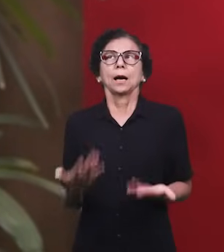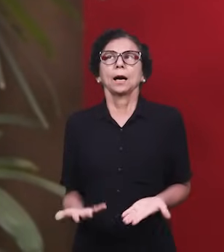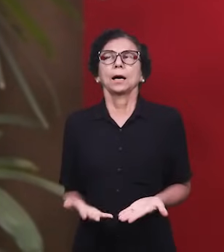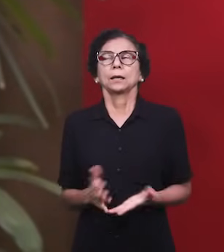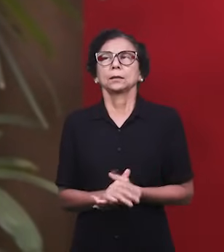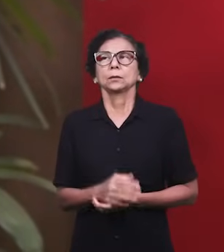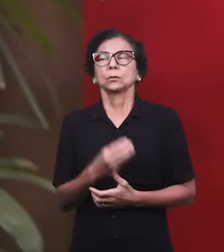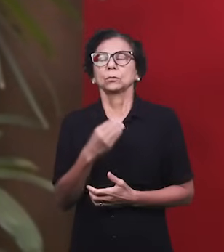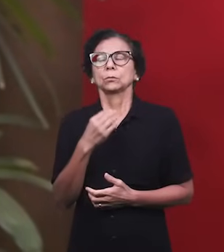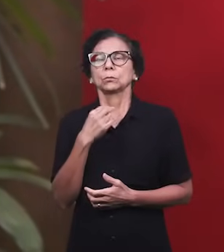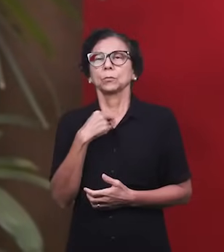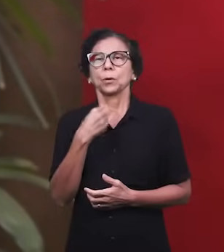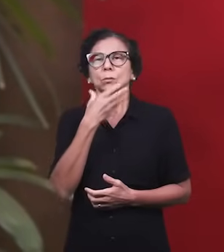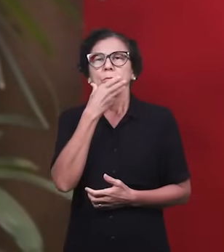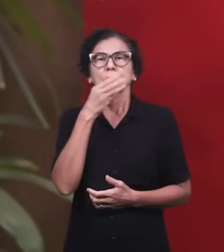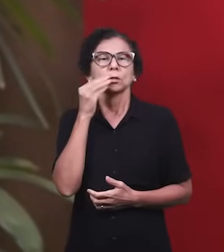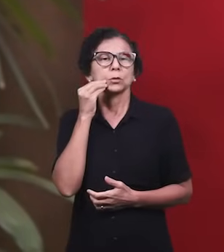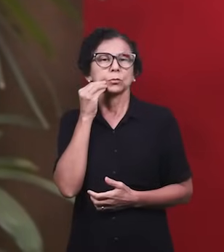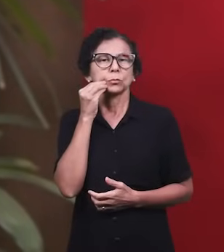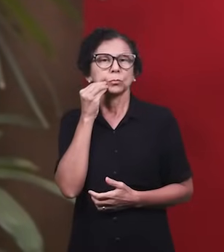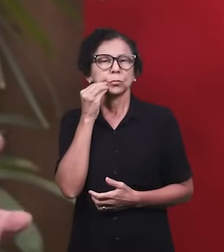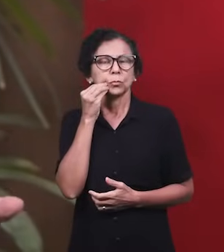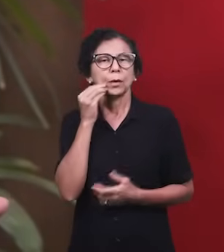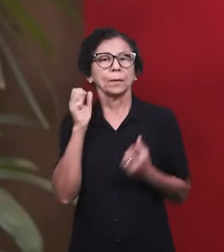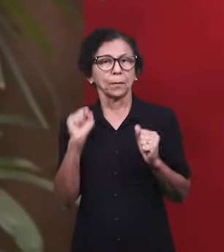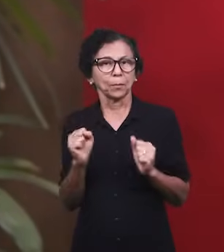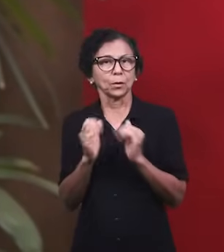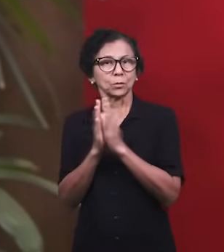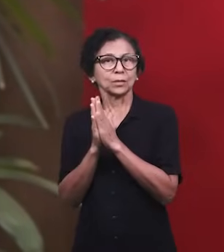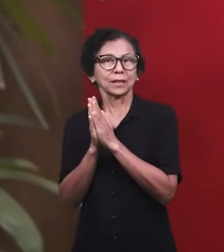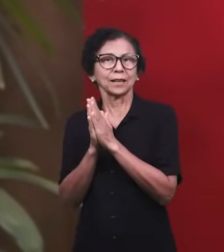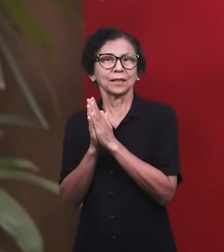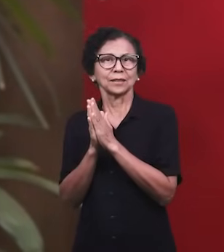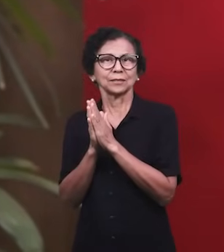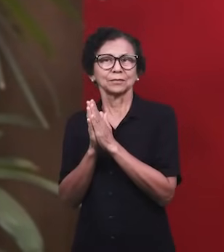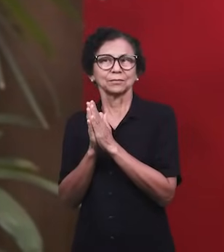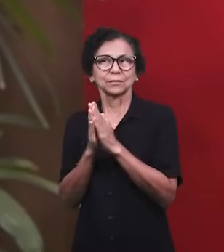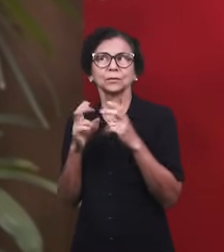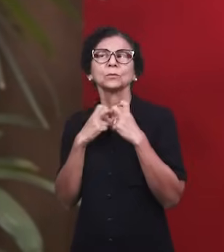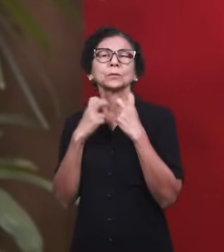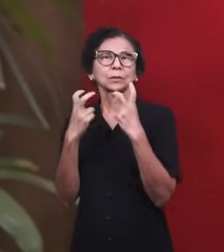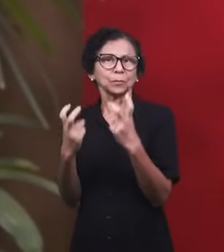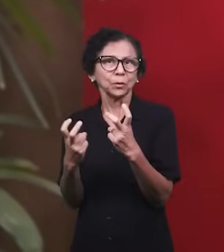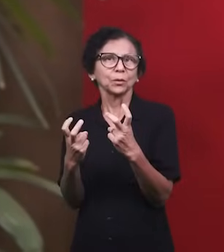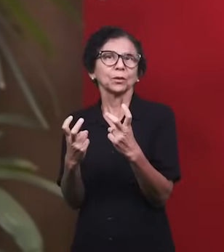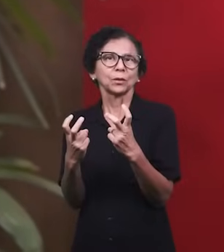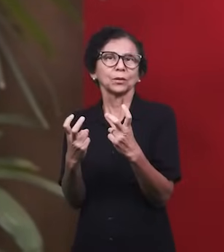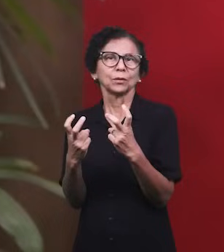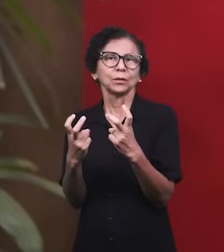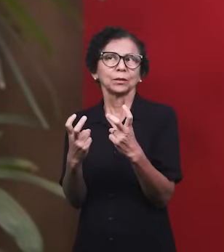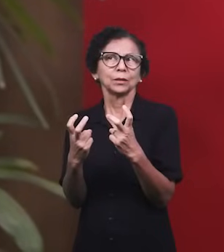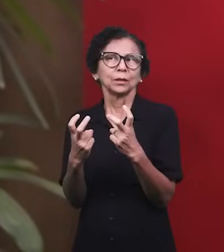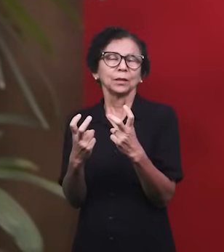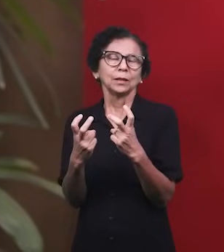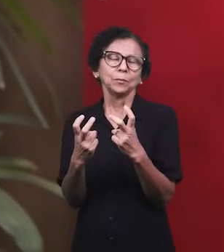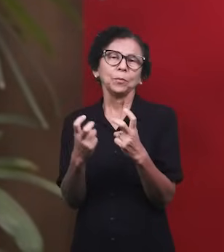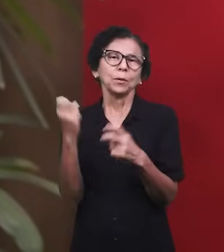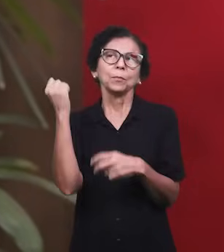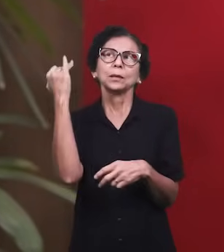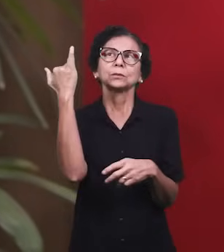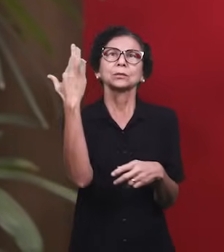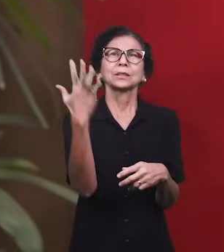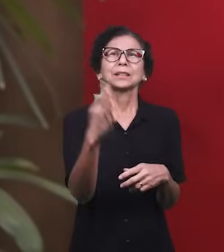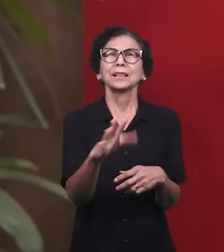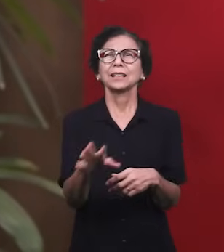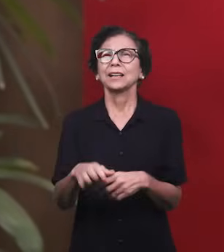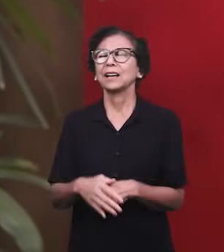da graça chamado jejum. Mas eu posso usar a oração, eu posso usar o clamor, né? Eu posso usar a